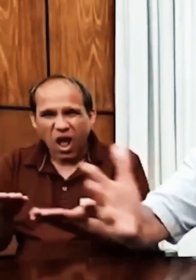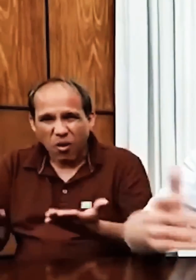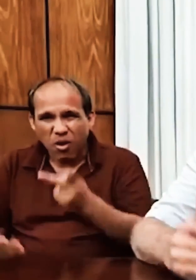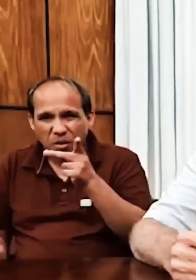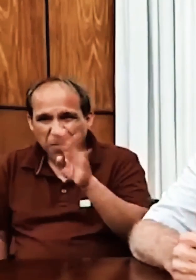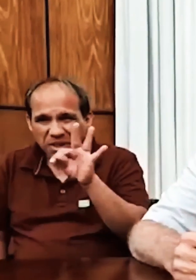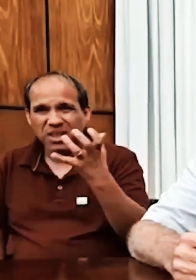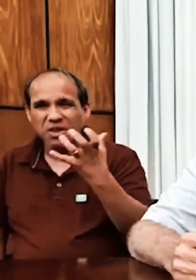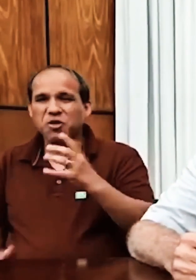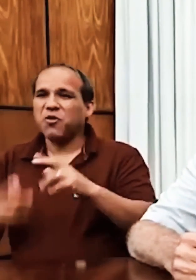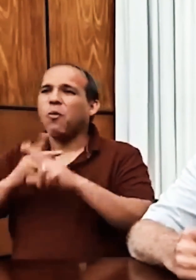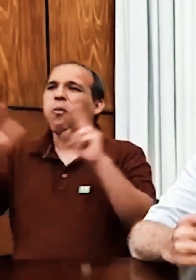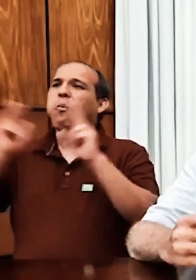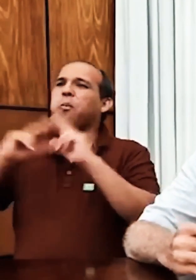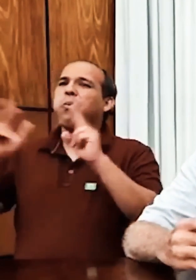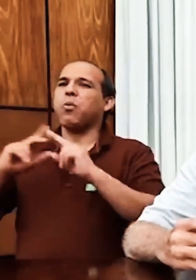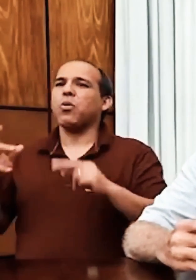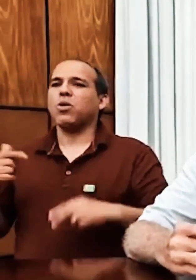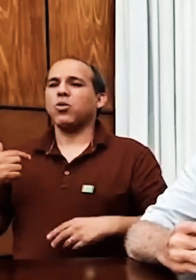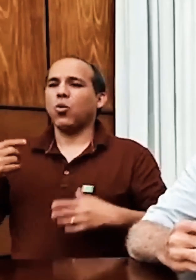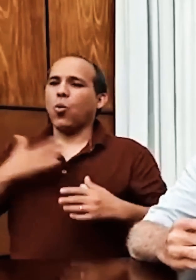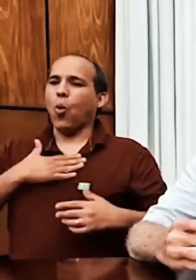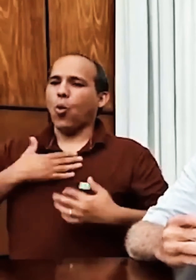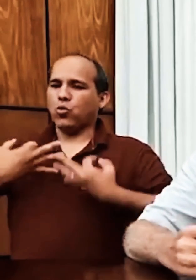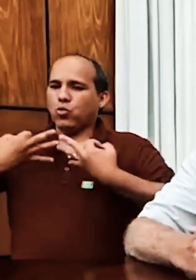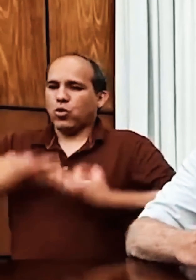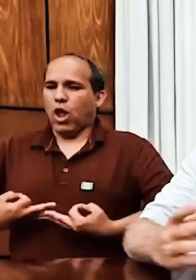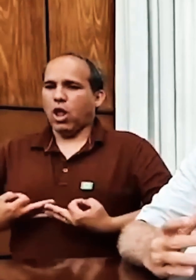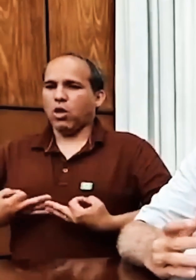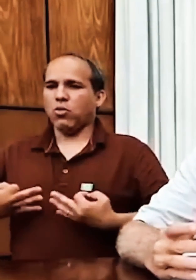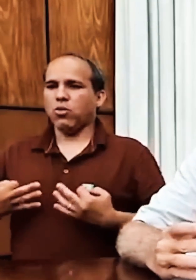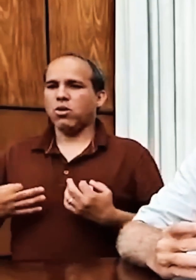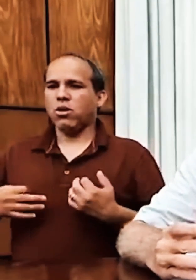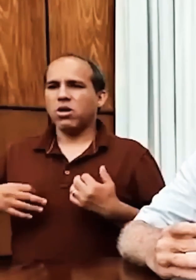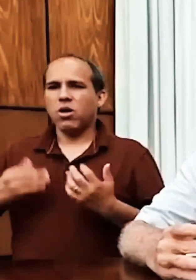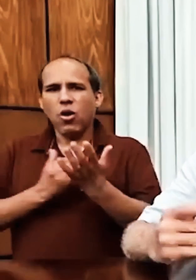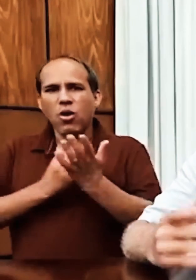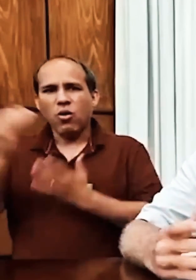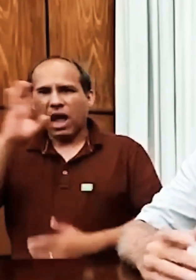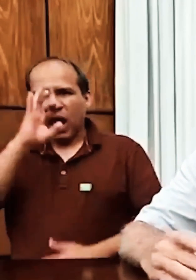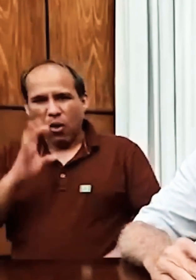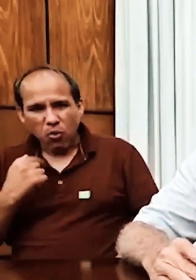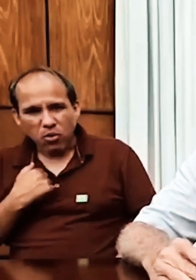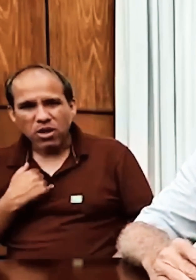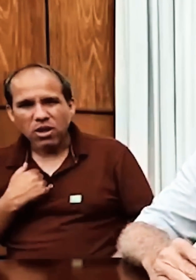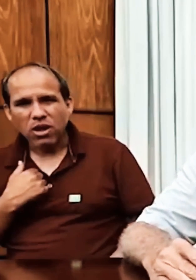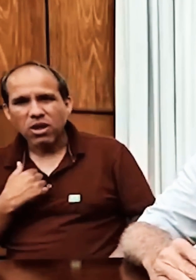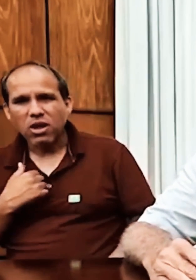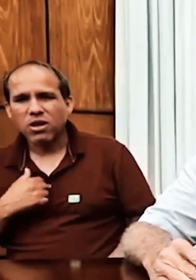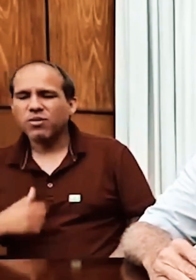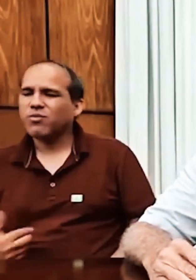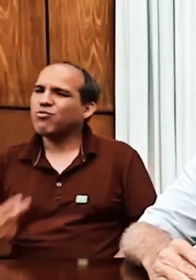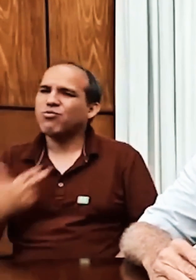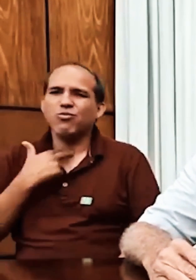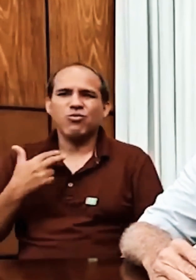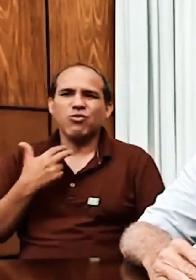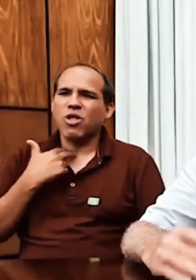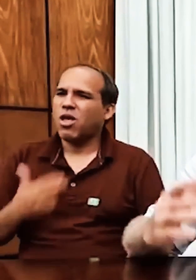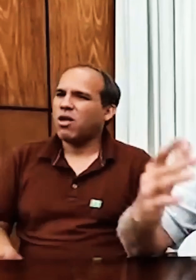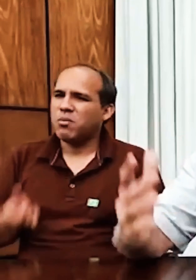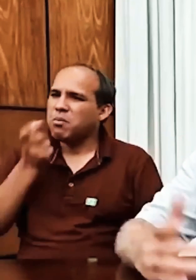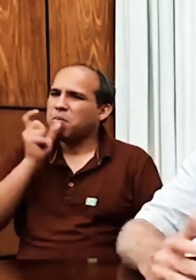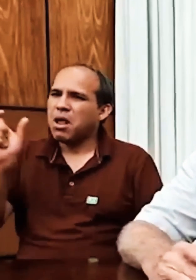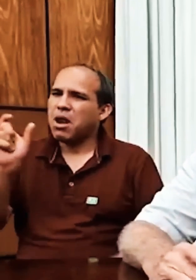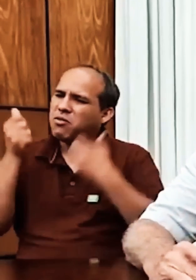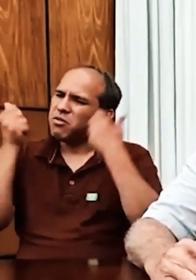acusando disso. Só não tenho palavras aqui para mostrar a minha indignação.